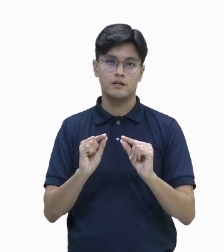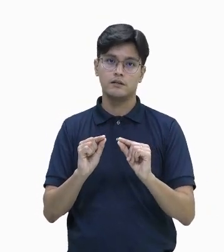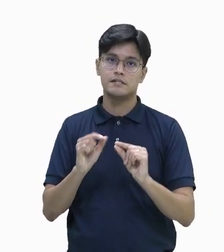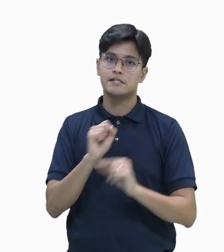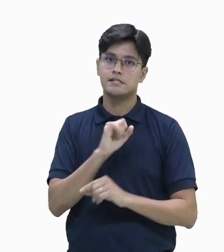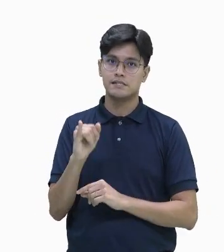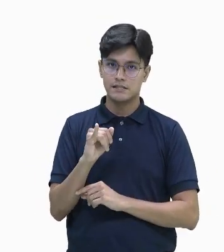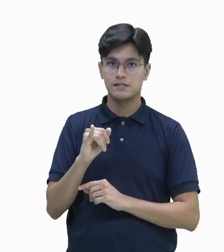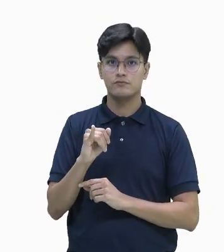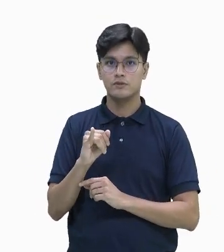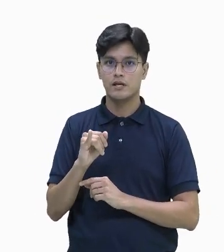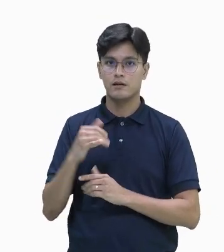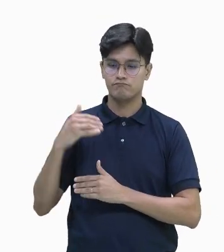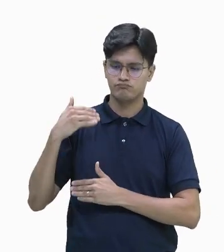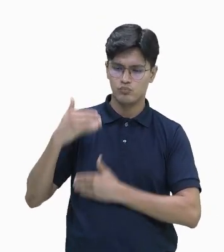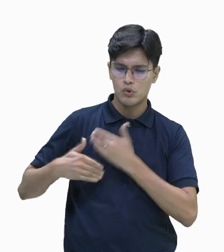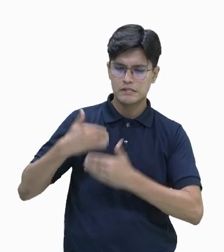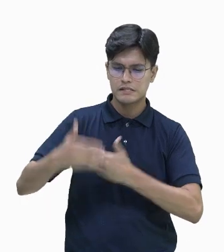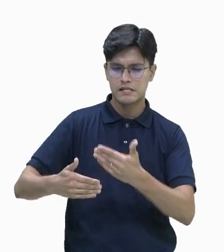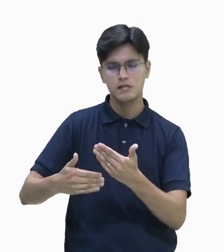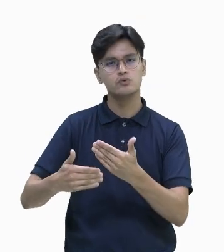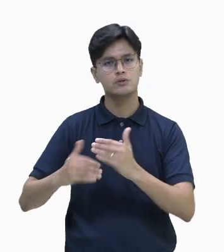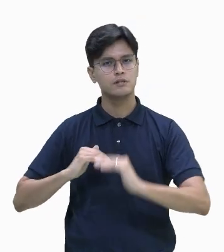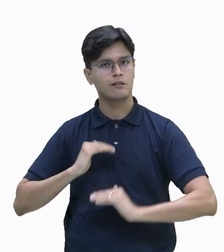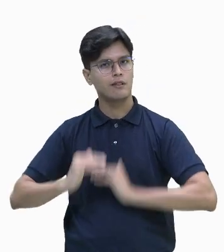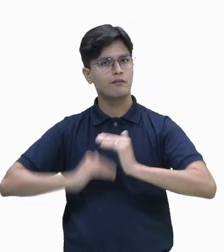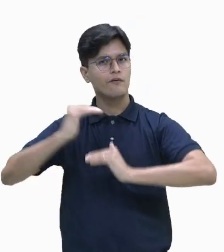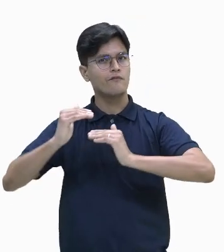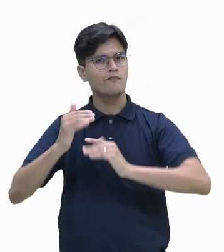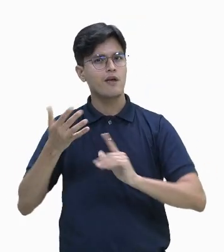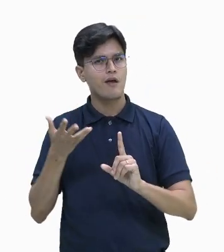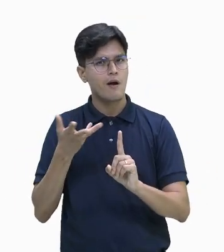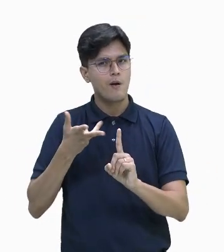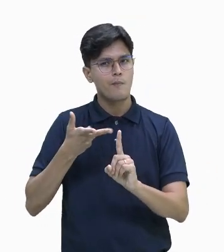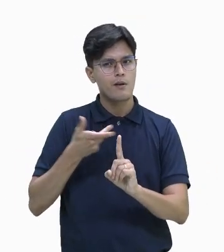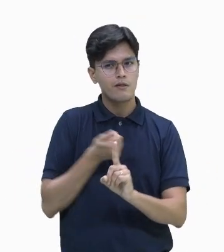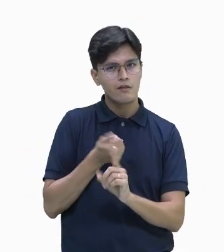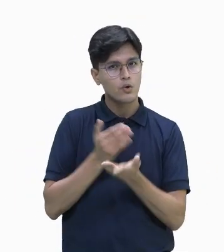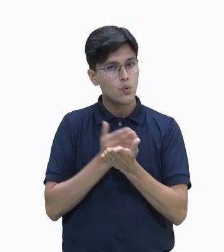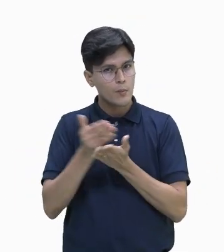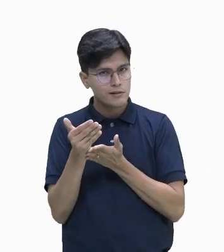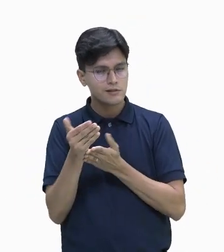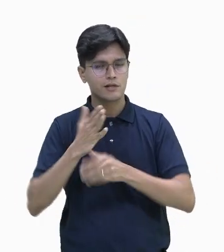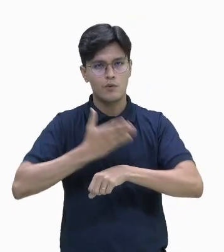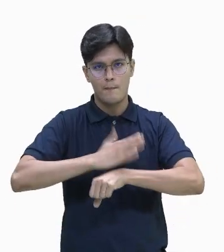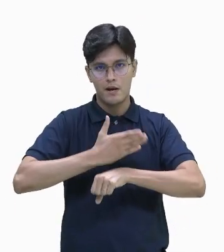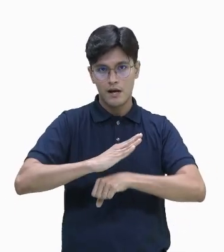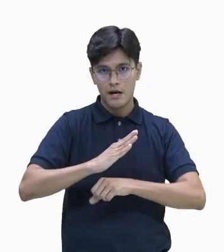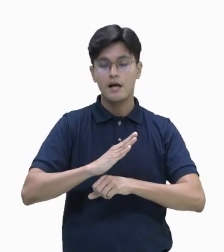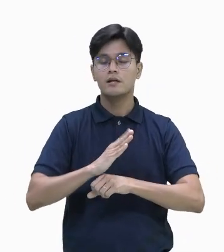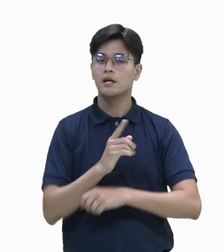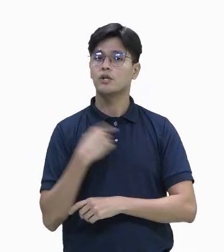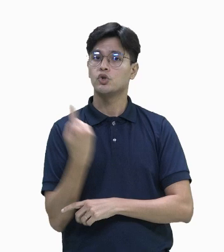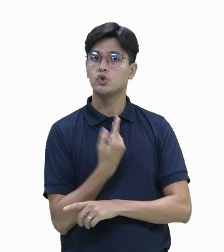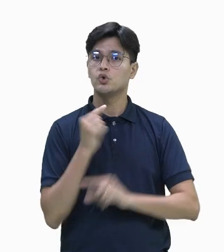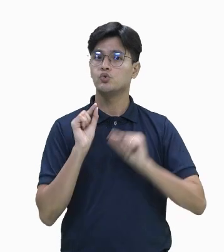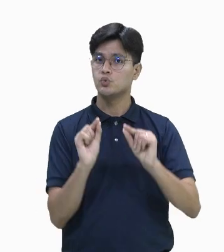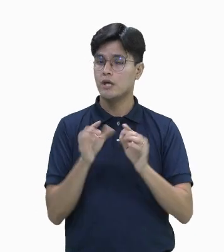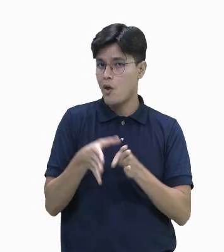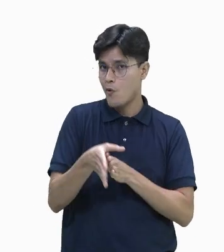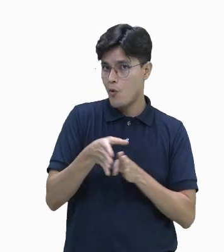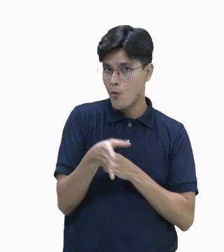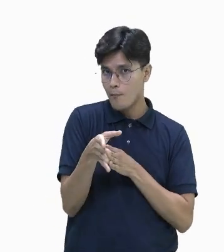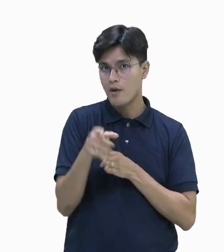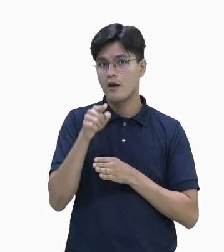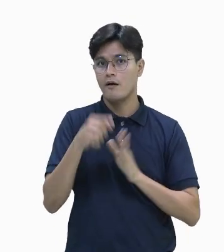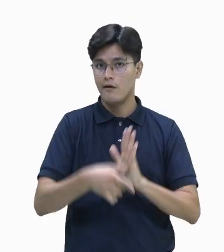habilidade, iniciando esse processo, colocando em prática, nós sempre recomendamos o processo tanto de